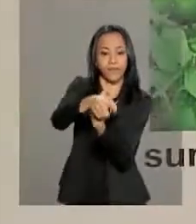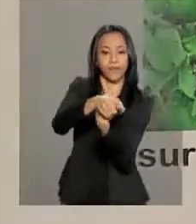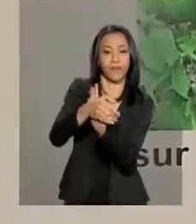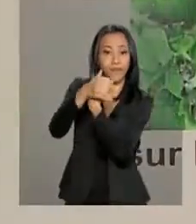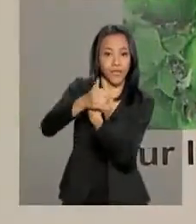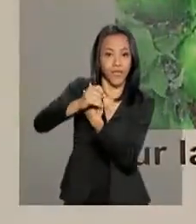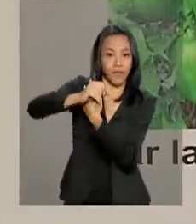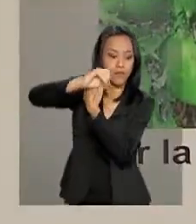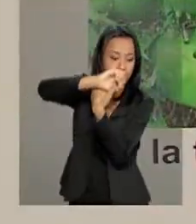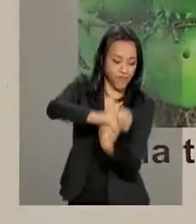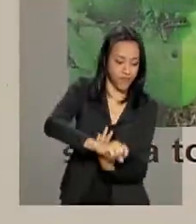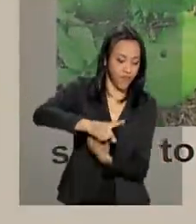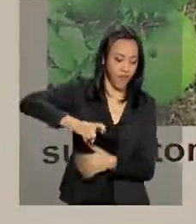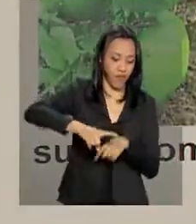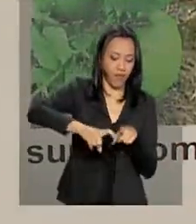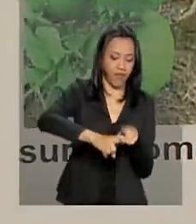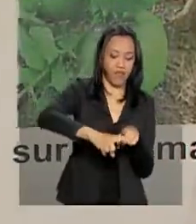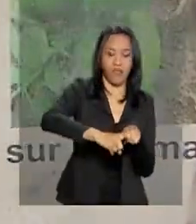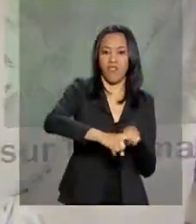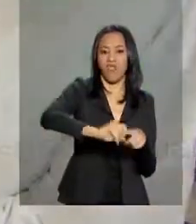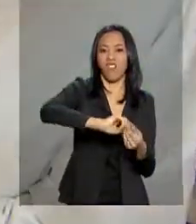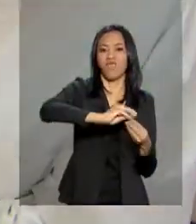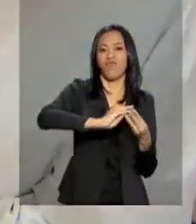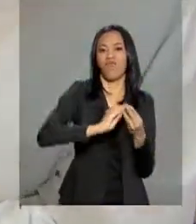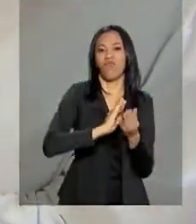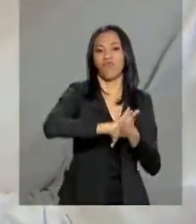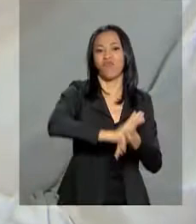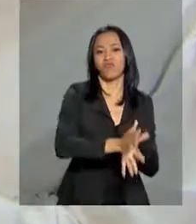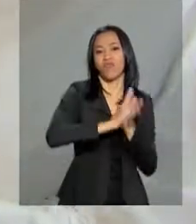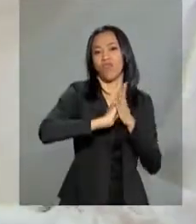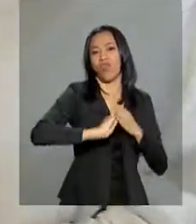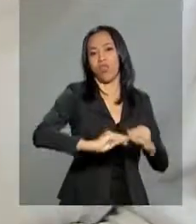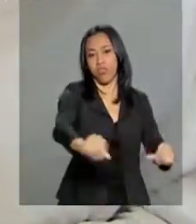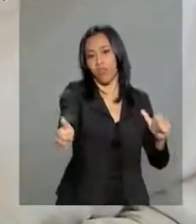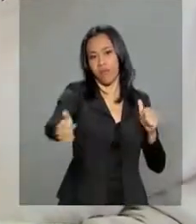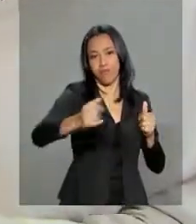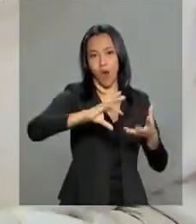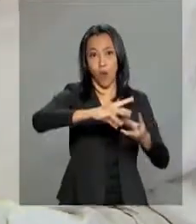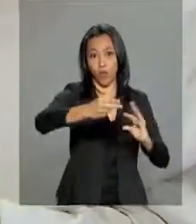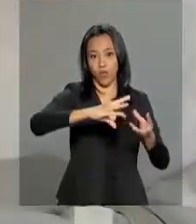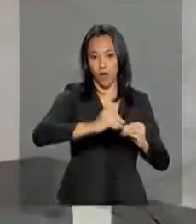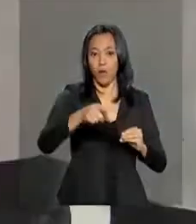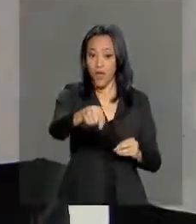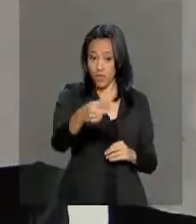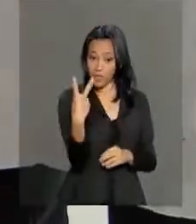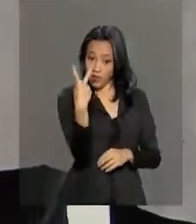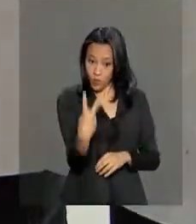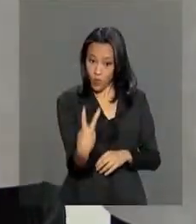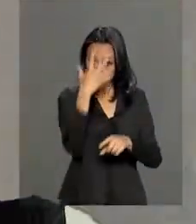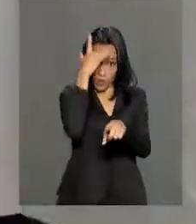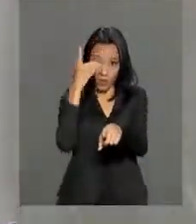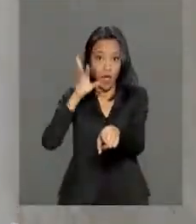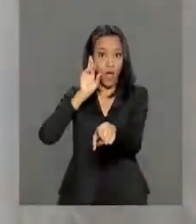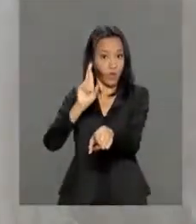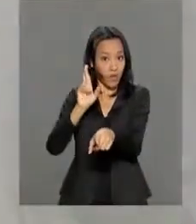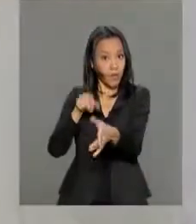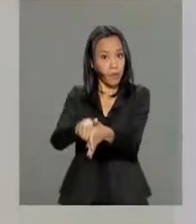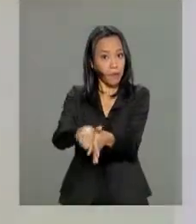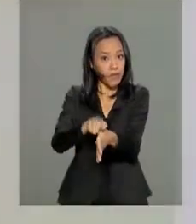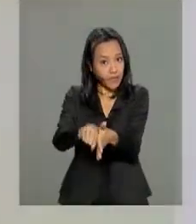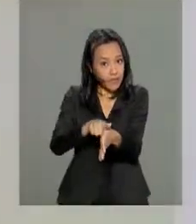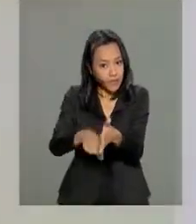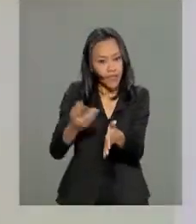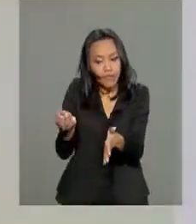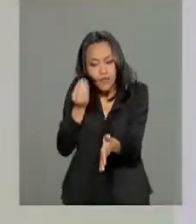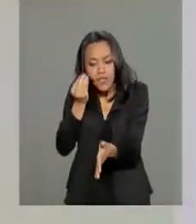larvas no algodão e devasta a lavoura. Kelly e Aixi são os responsáveis pela pesquisa e estão testando